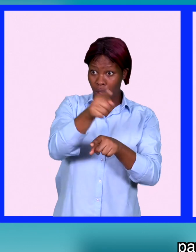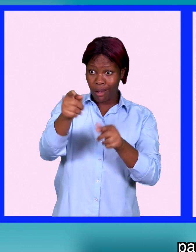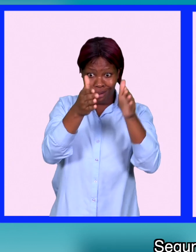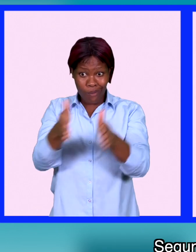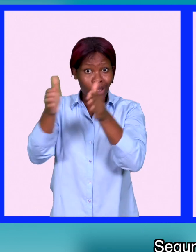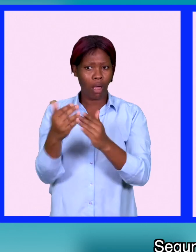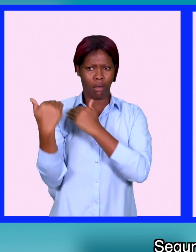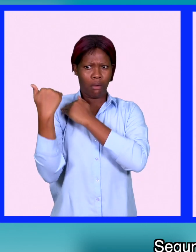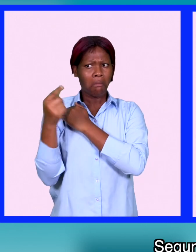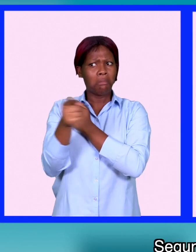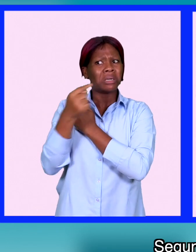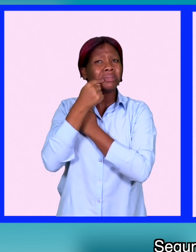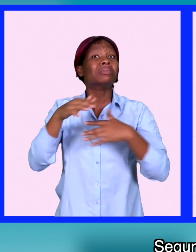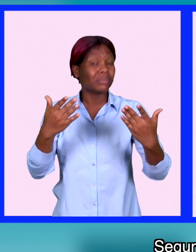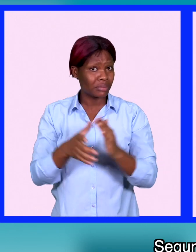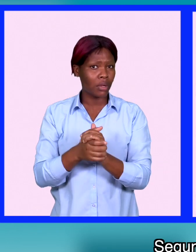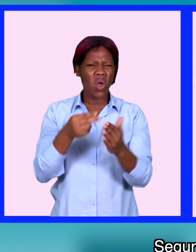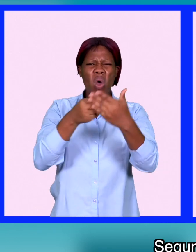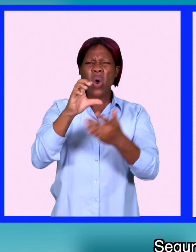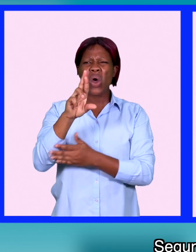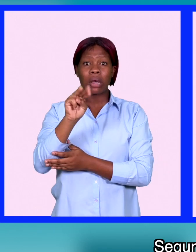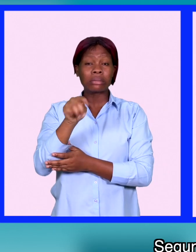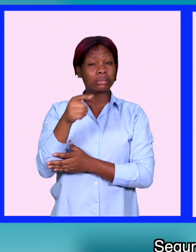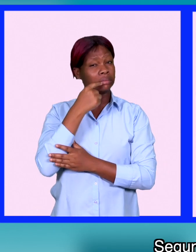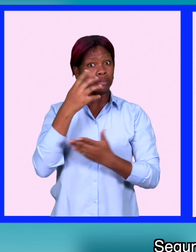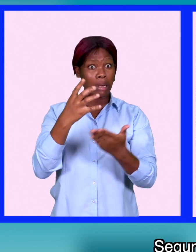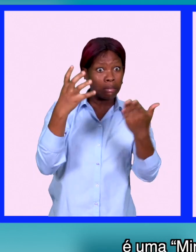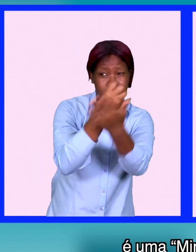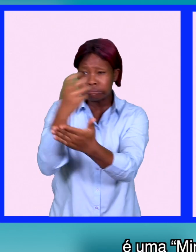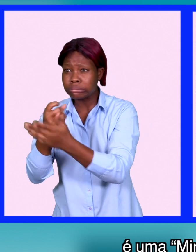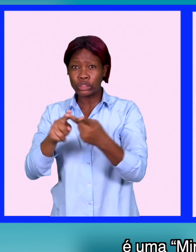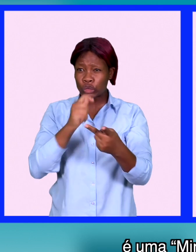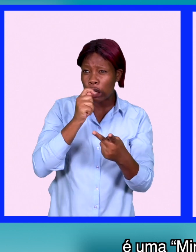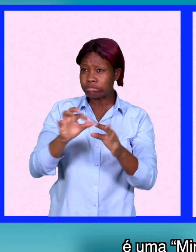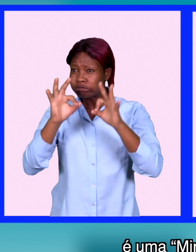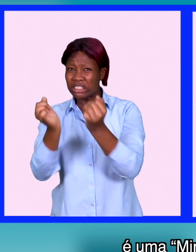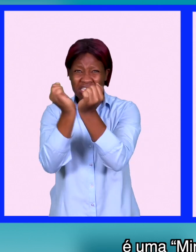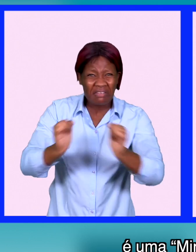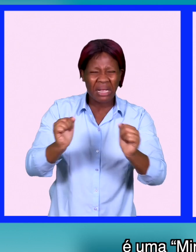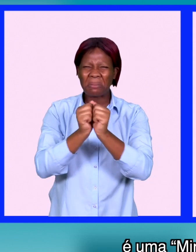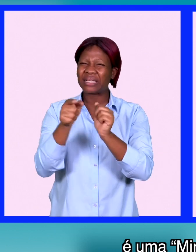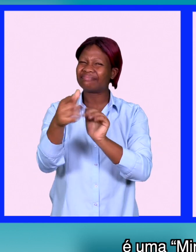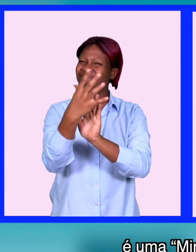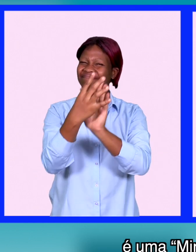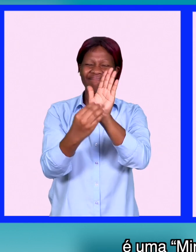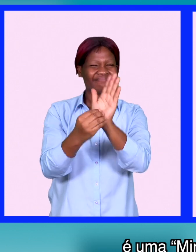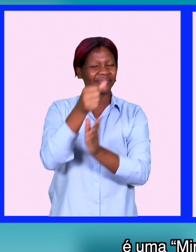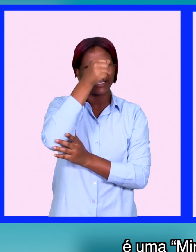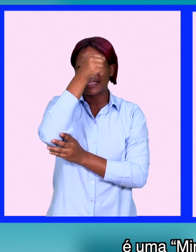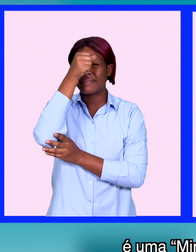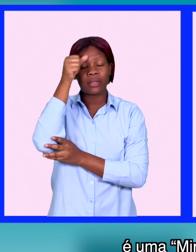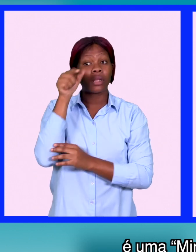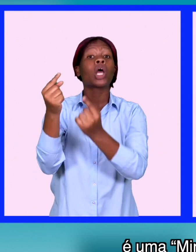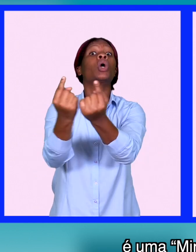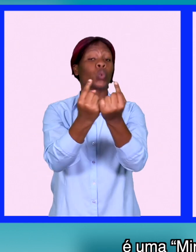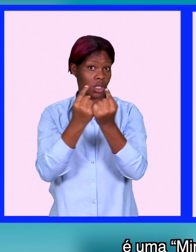país. Segundo os organizadores do evento, a liberdade de imprensa em Moçambique é uma miragem, pois, apesar da Constituição da República